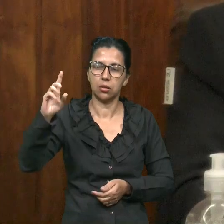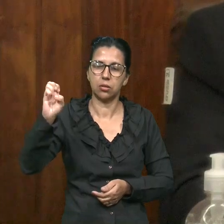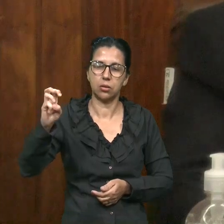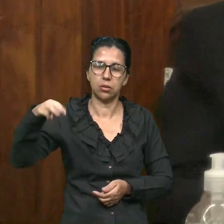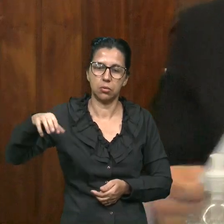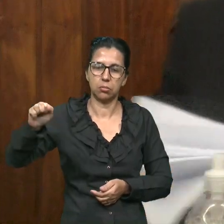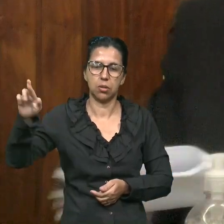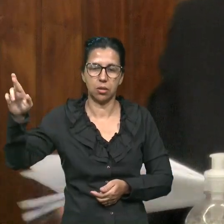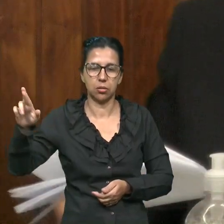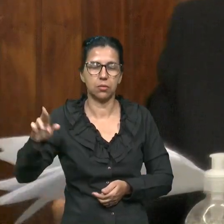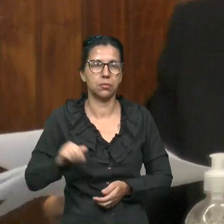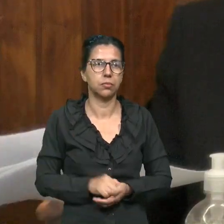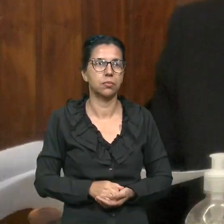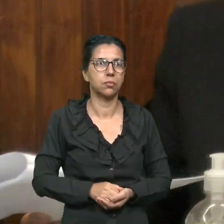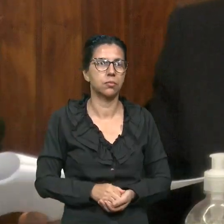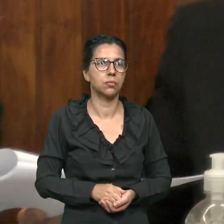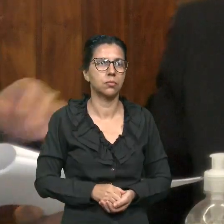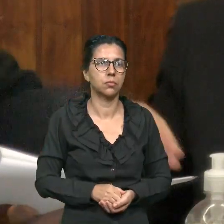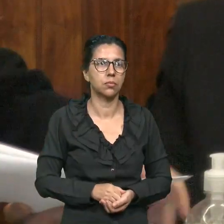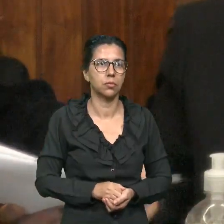Jesus.